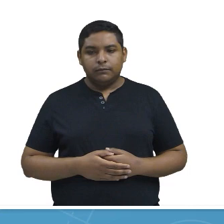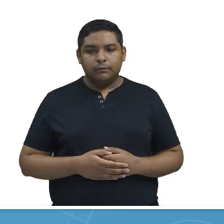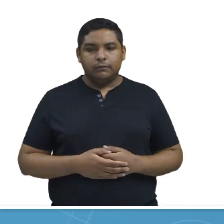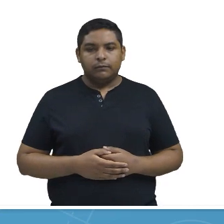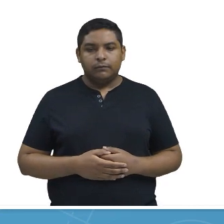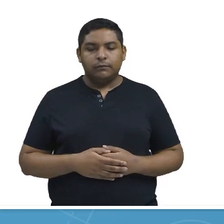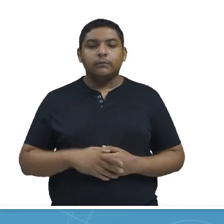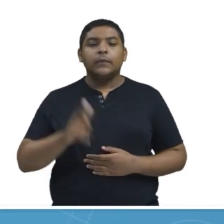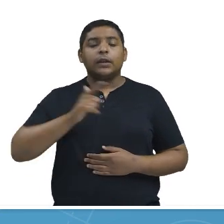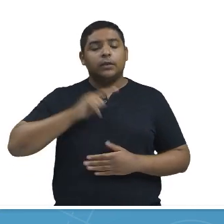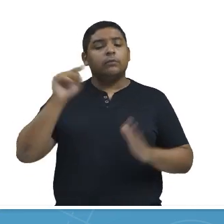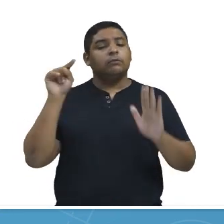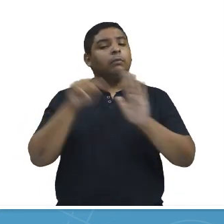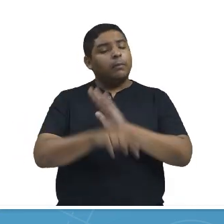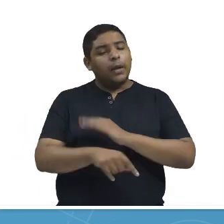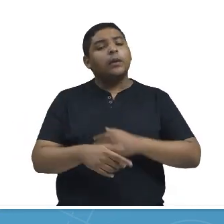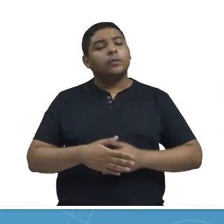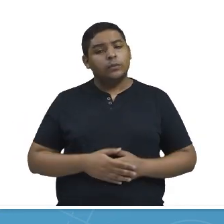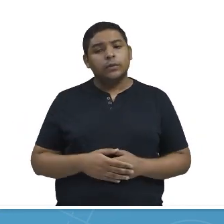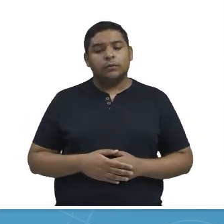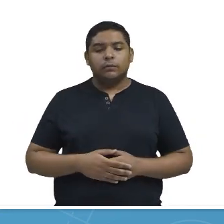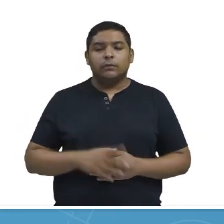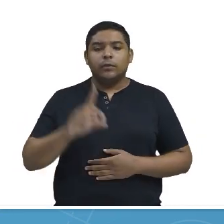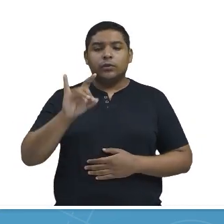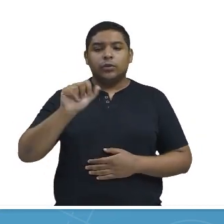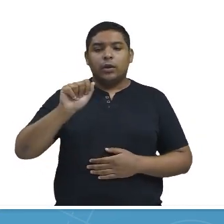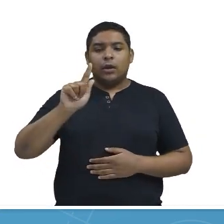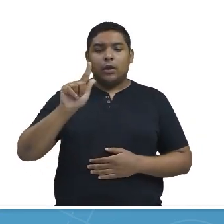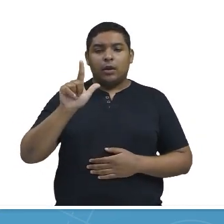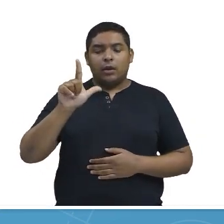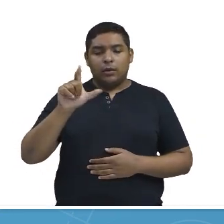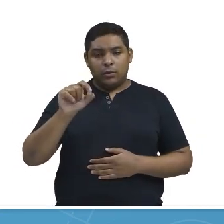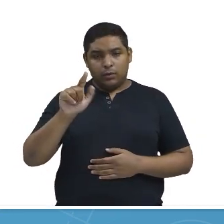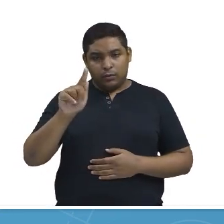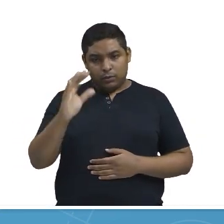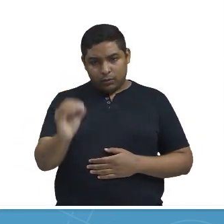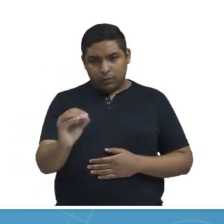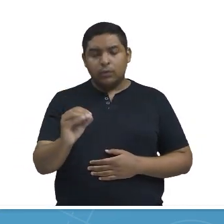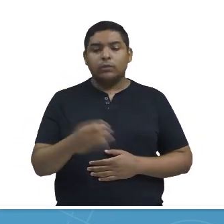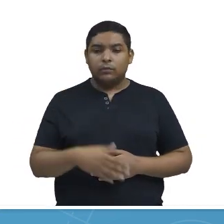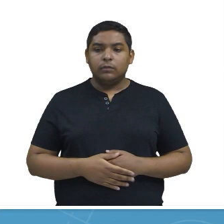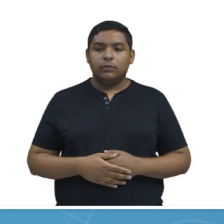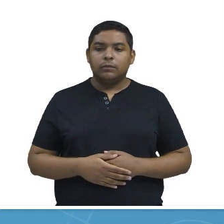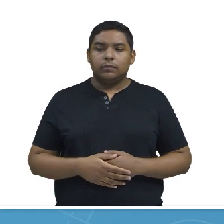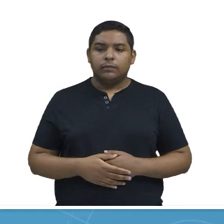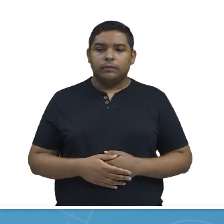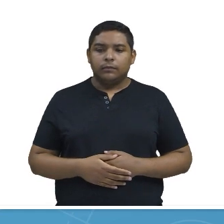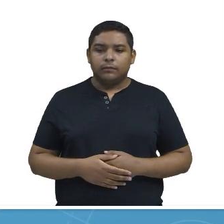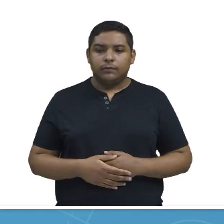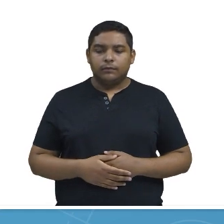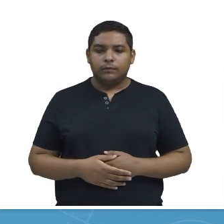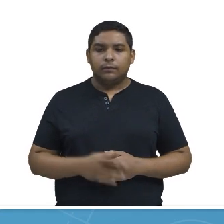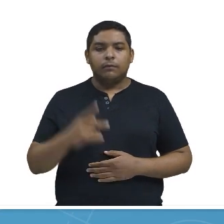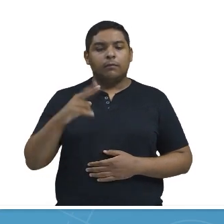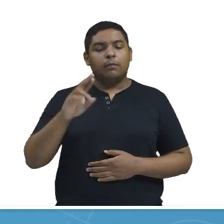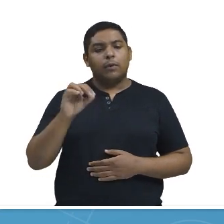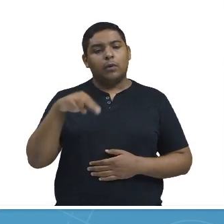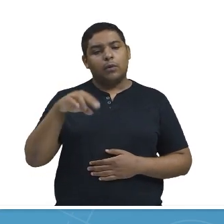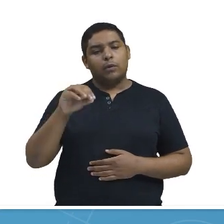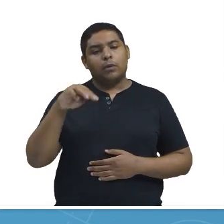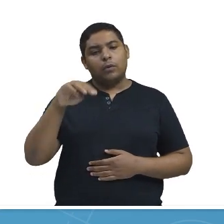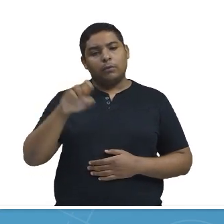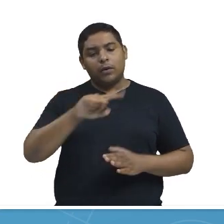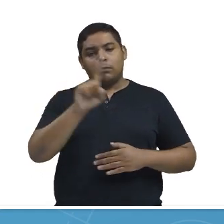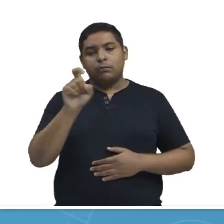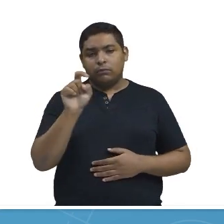a pergunta, a mesma pergunta do diálogo, os videos diz, o whose sendo utilizado como um pronome interrogativo, e